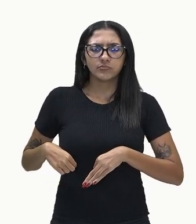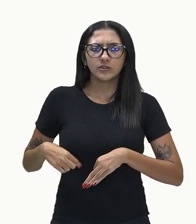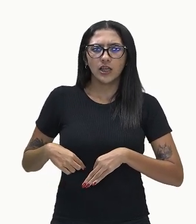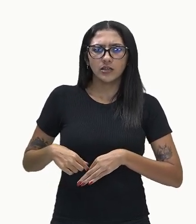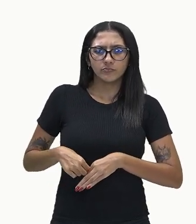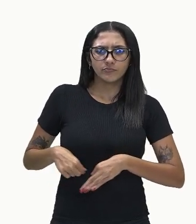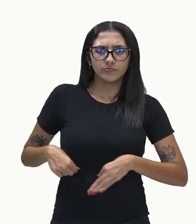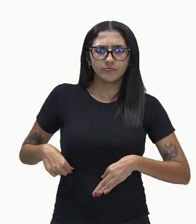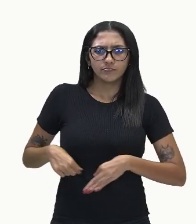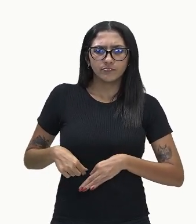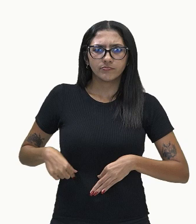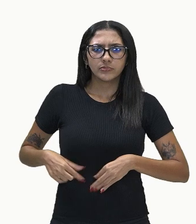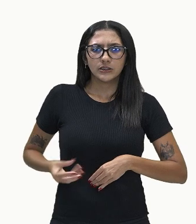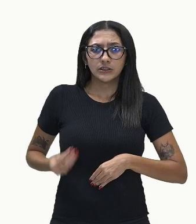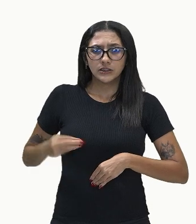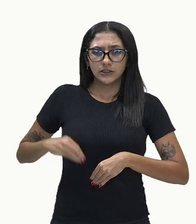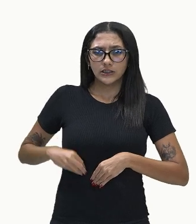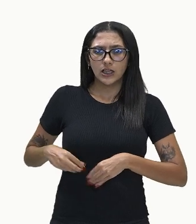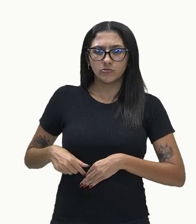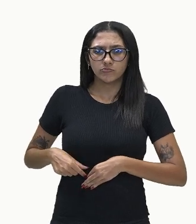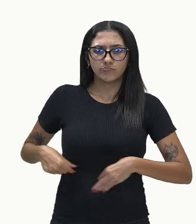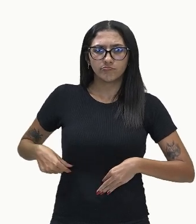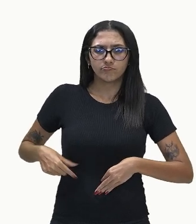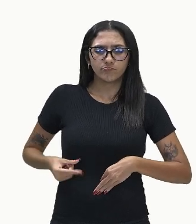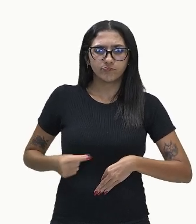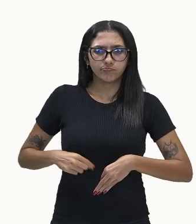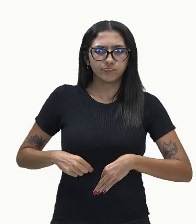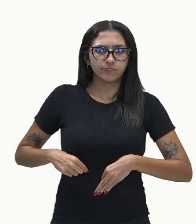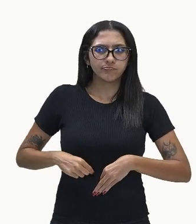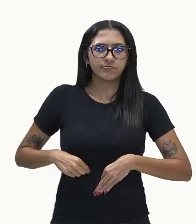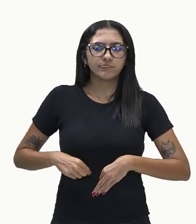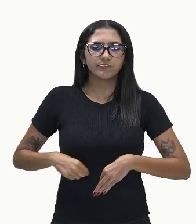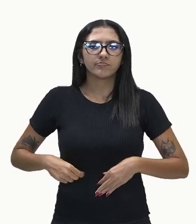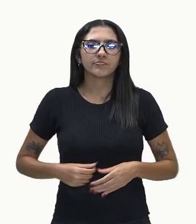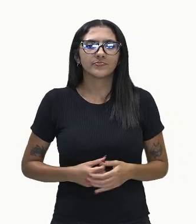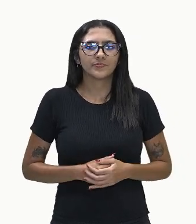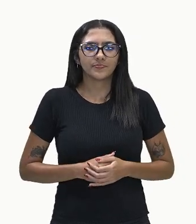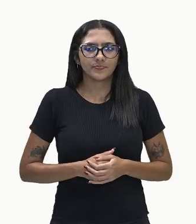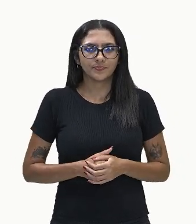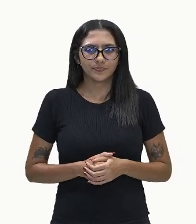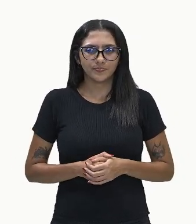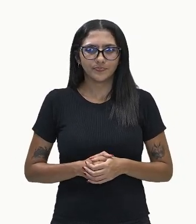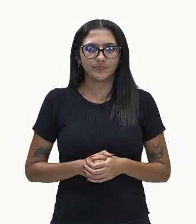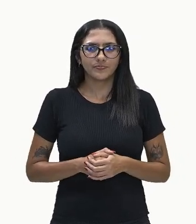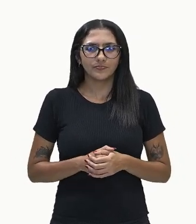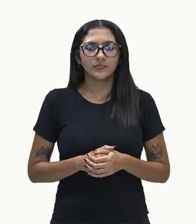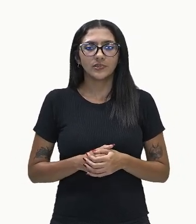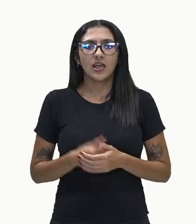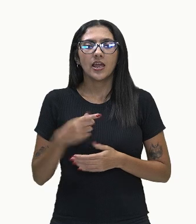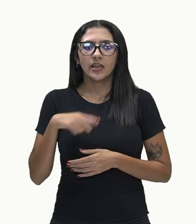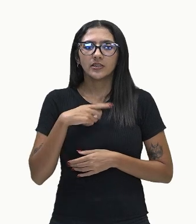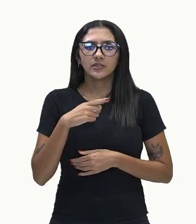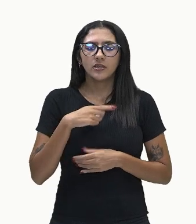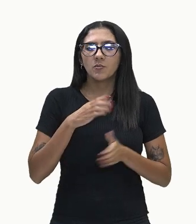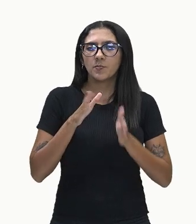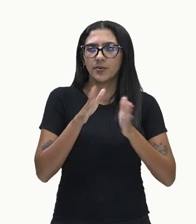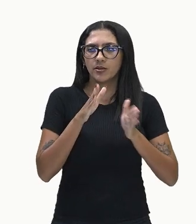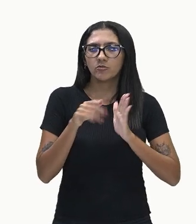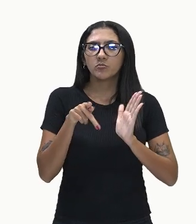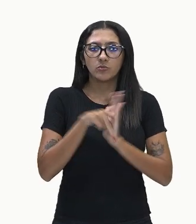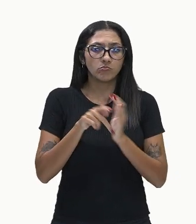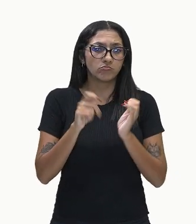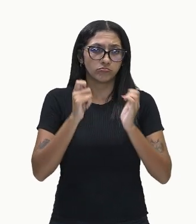localizado aqui na sua tuba uterina, que é considerado o período